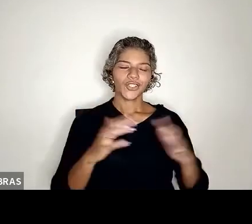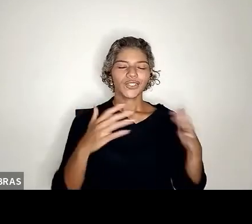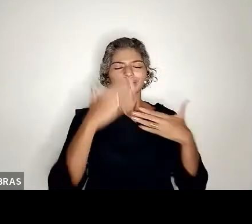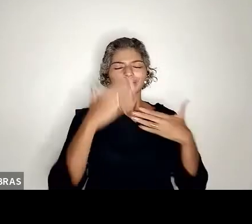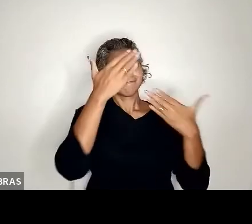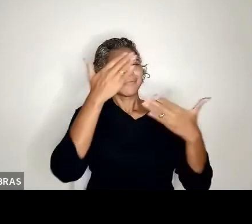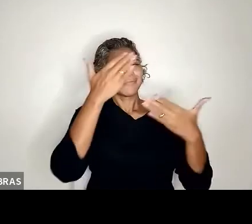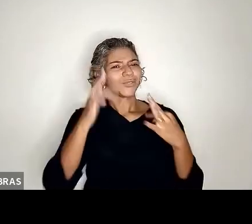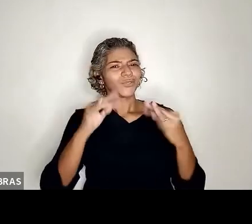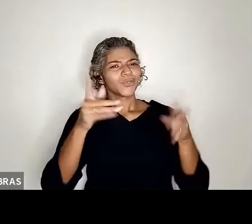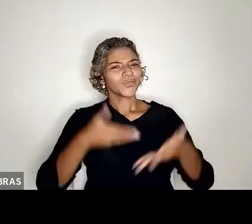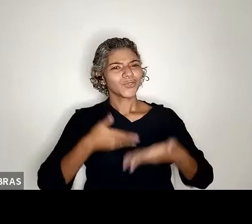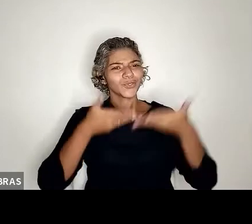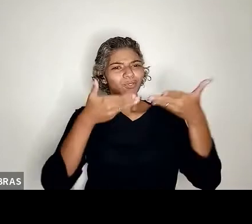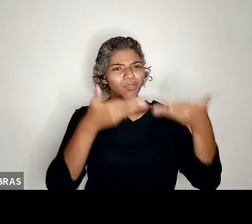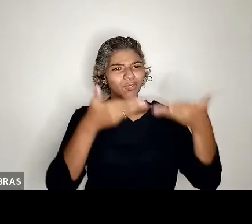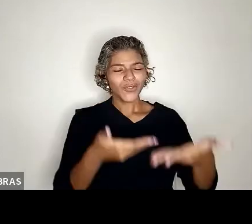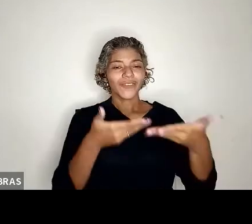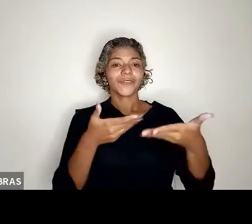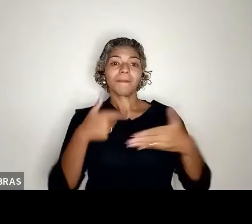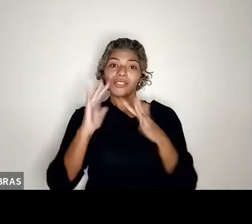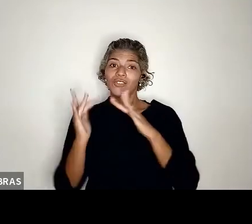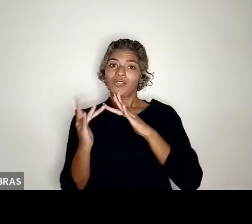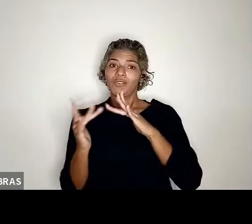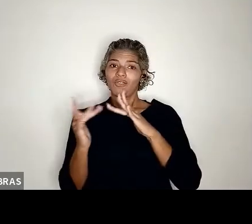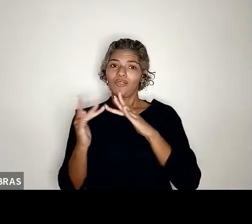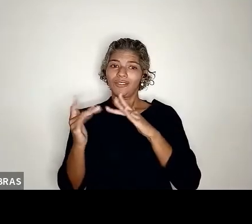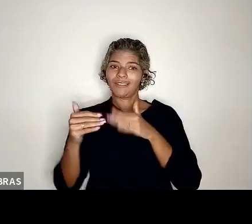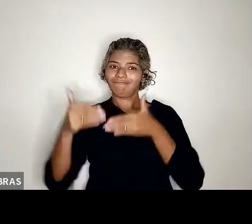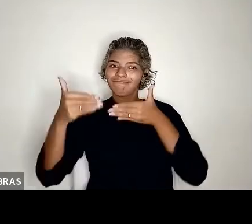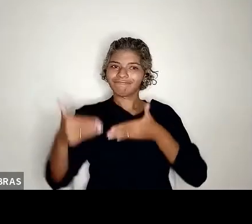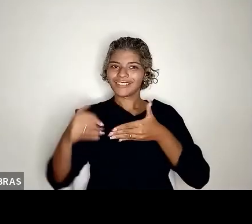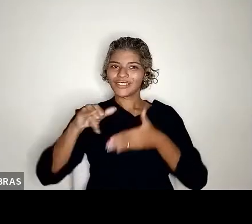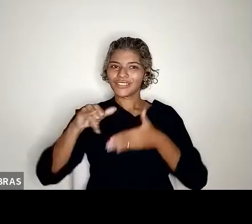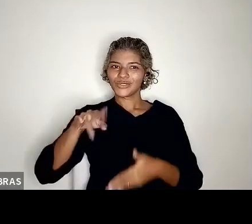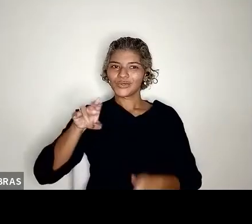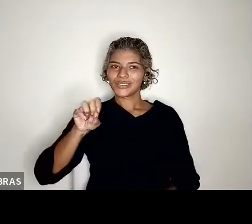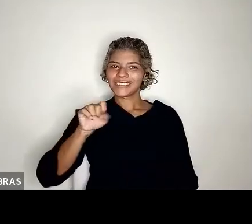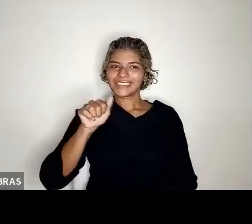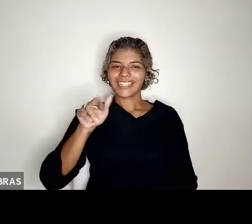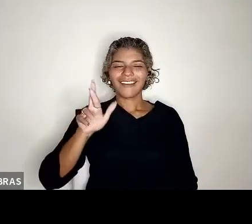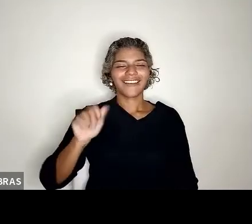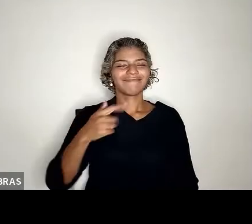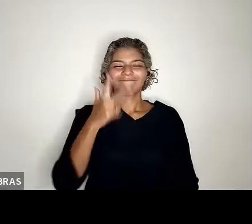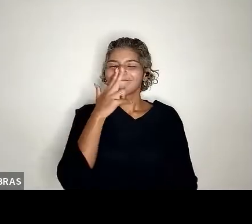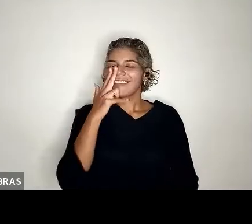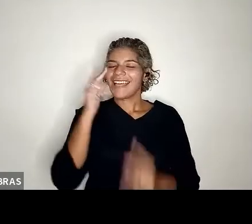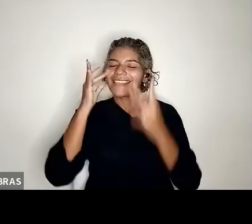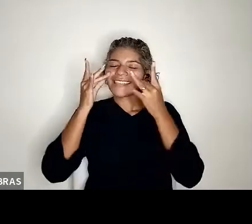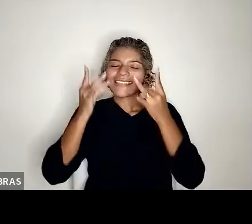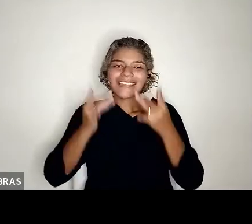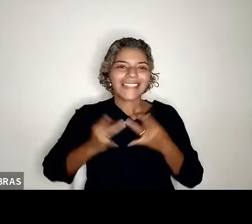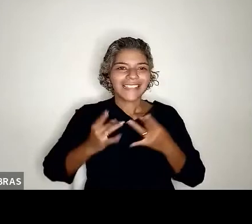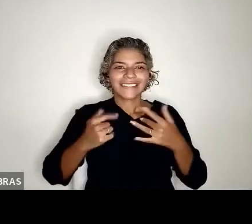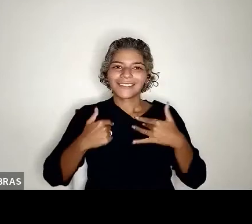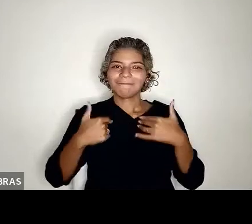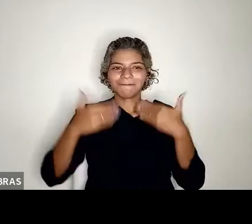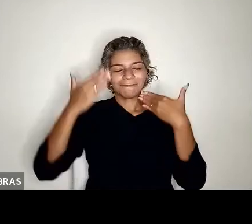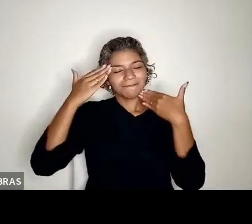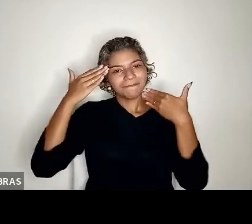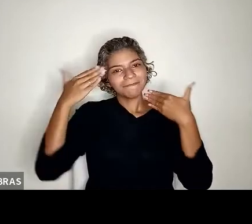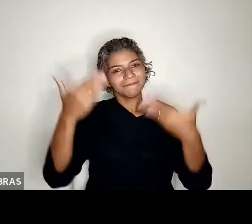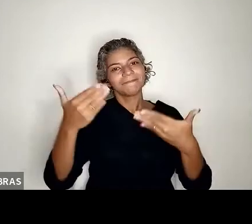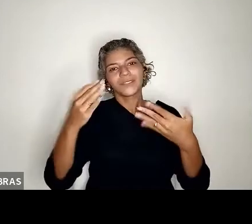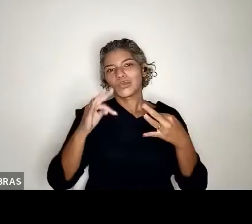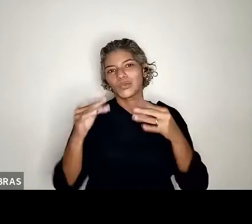mantive contato mais direto com a Jussara, que foi sempre muito atenciosa nesse contato, mas agradeço, ver a Luciana é um prazer, enfim, todas vocês